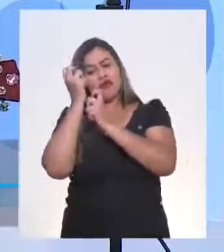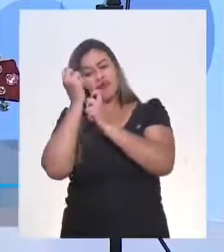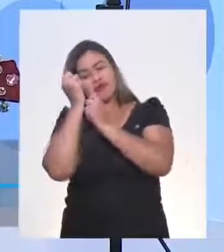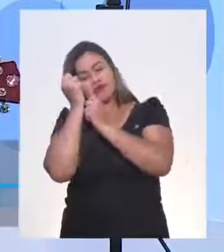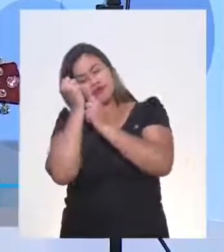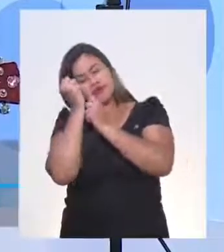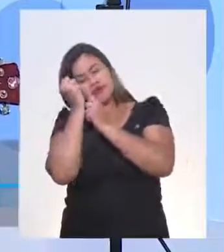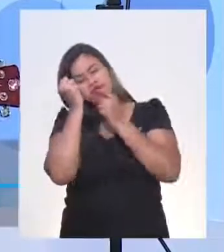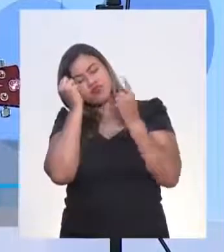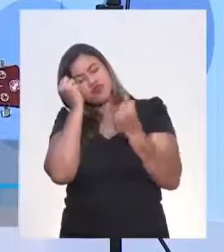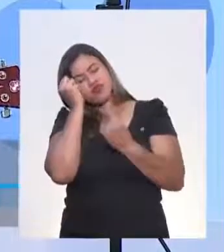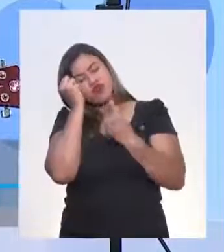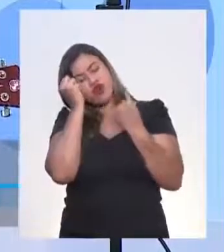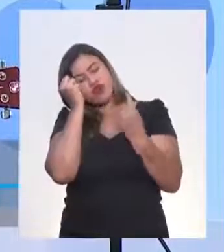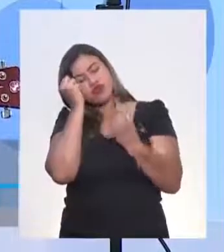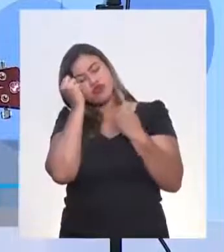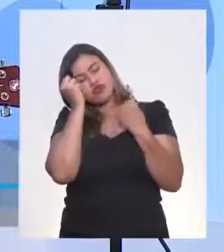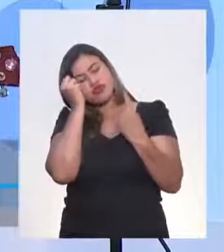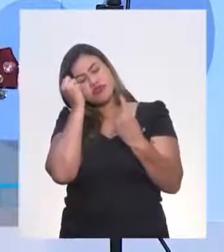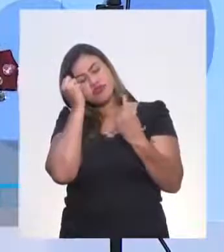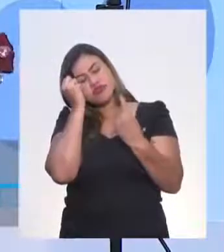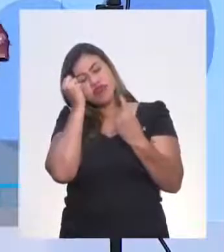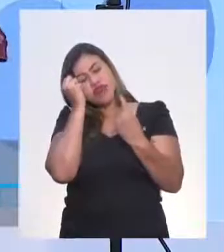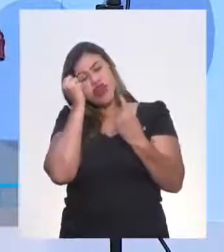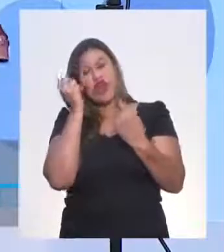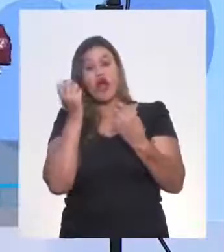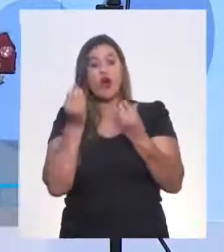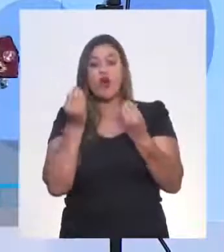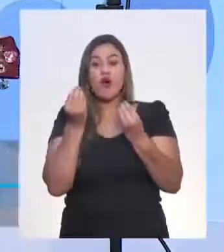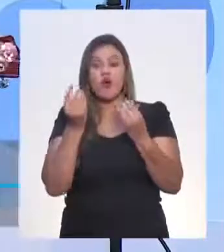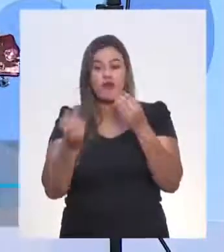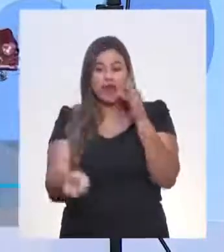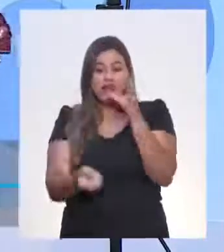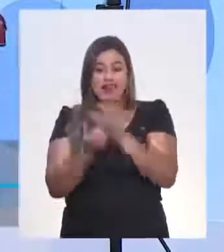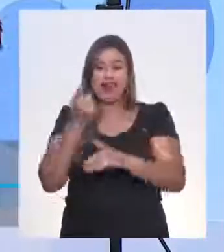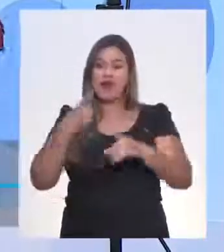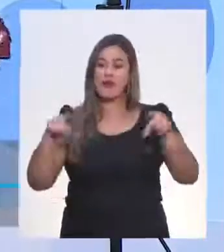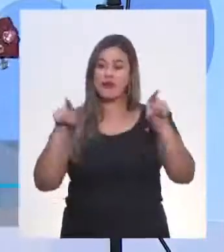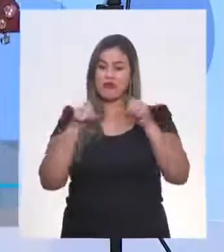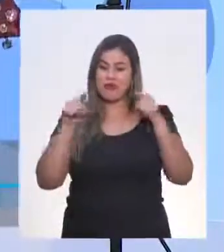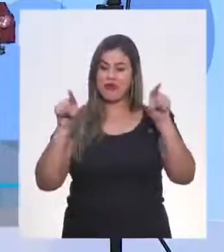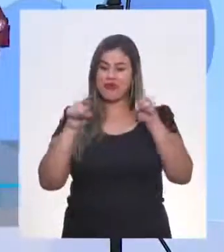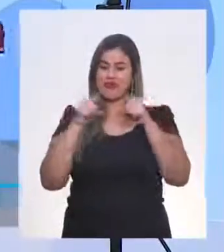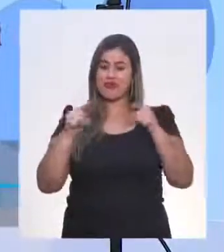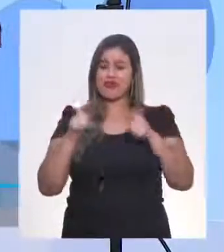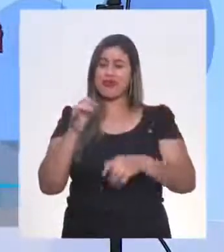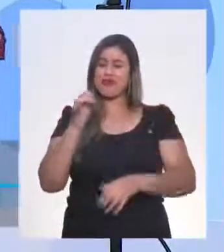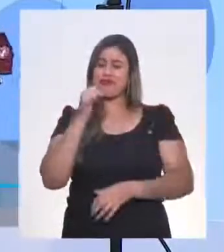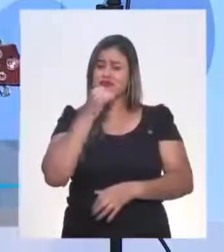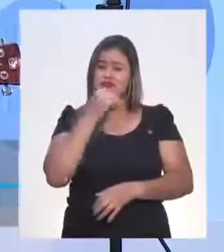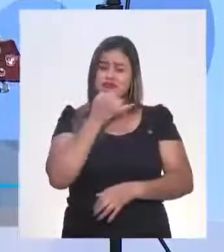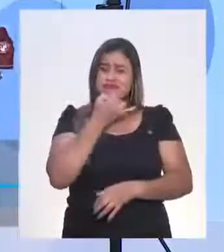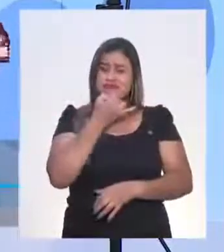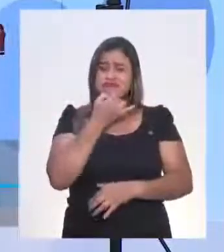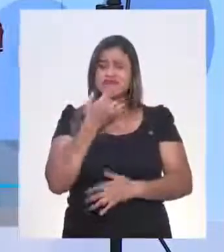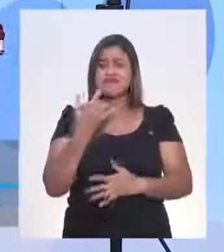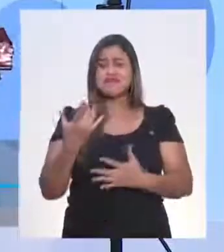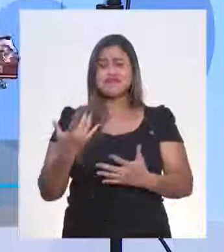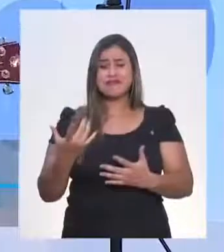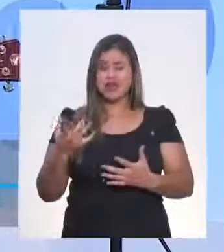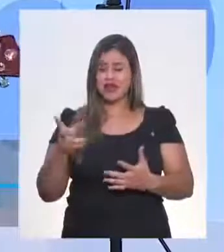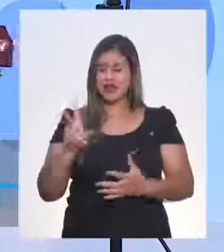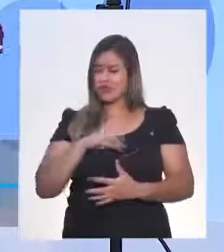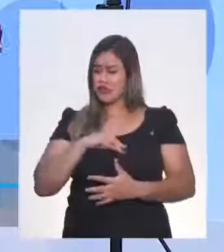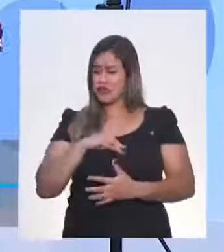em meu quarto e aí o que eu fiz eu fiz uma música Gente olha só eu tava tava triste Tava meio